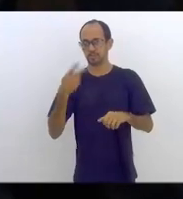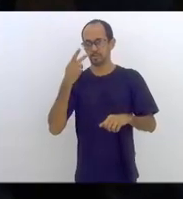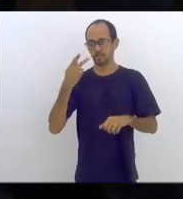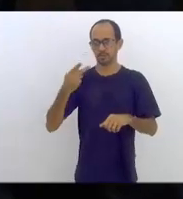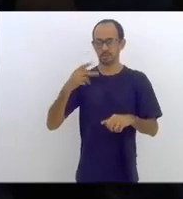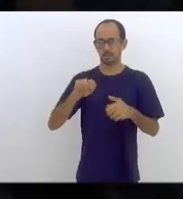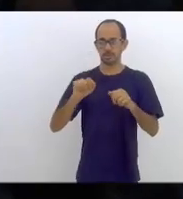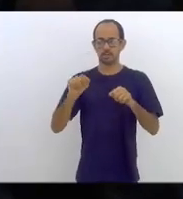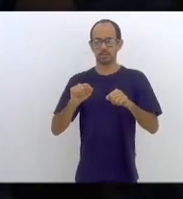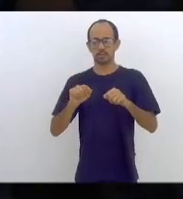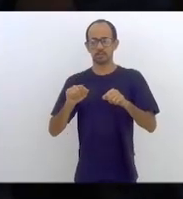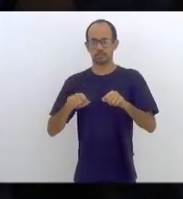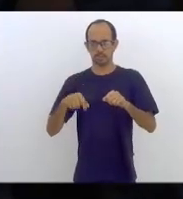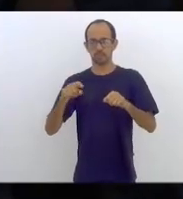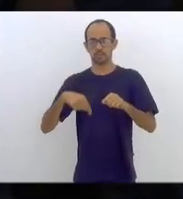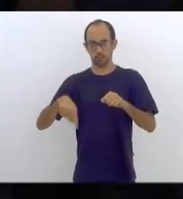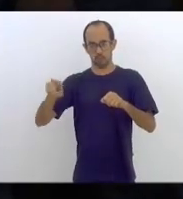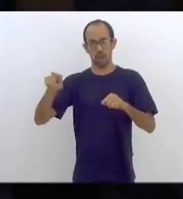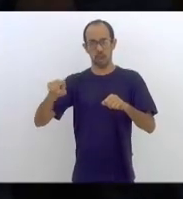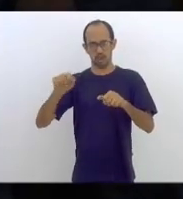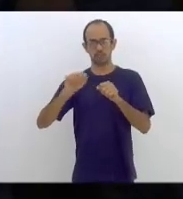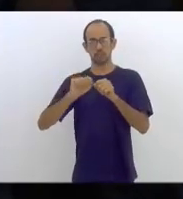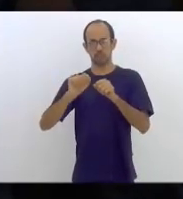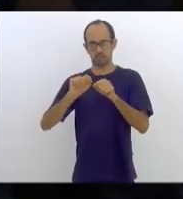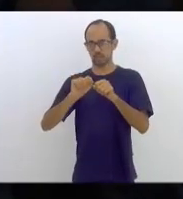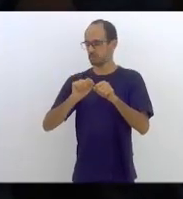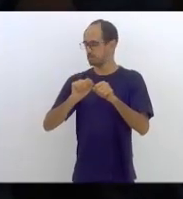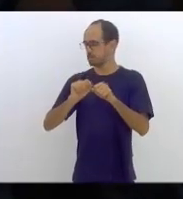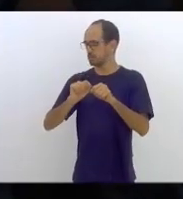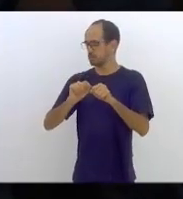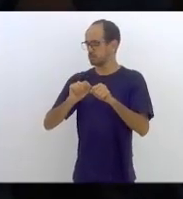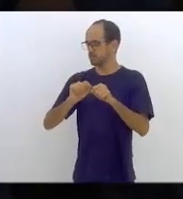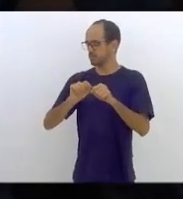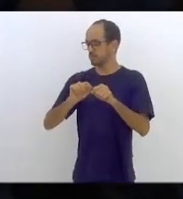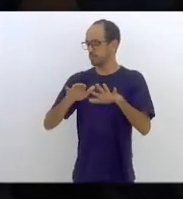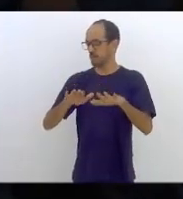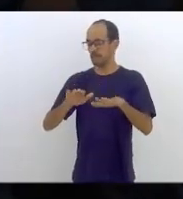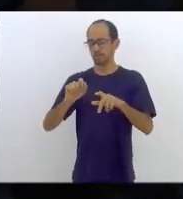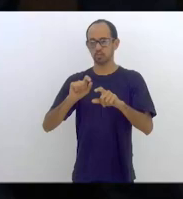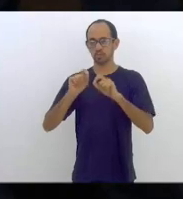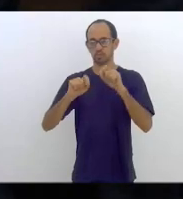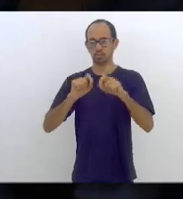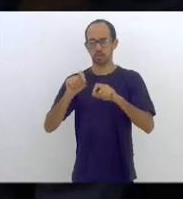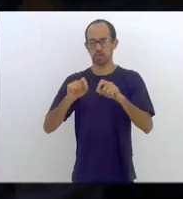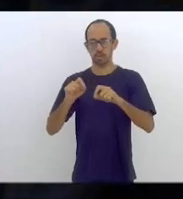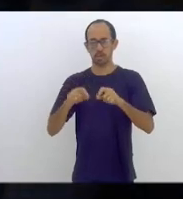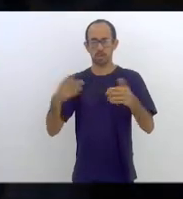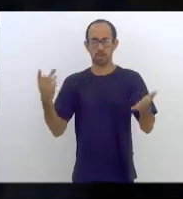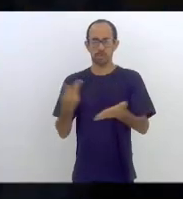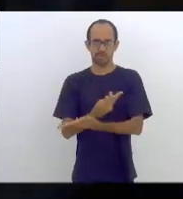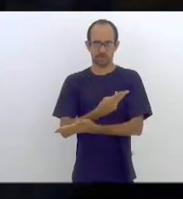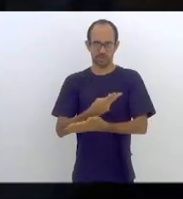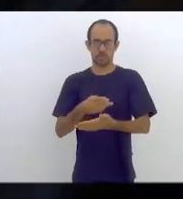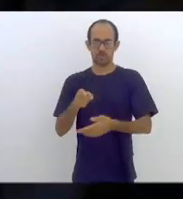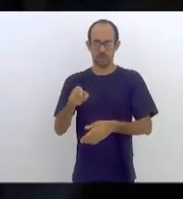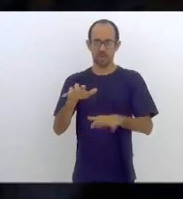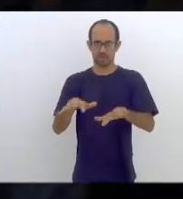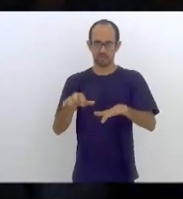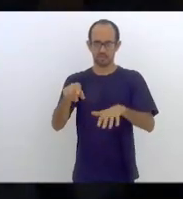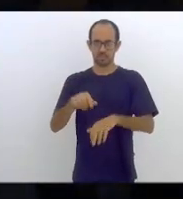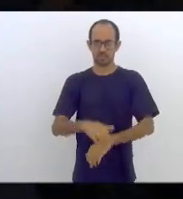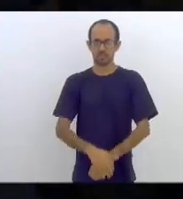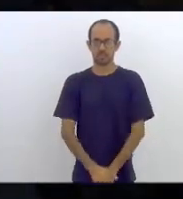de incêndio é só para dar um esclarecimento presidente que abrigada de imediato foi verificar e o corrido foi exatamente isso só para que fique registrado